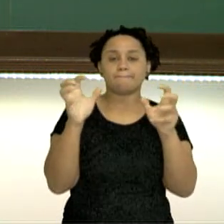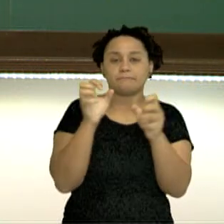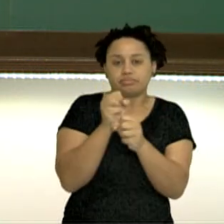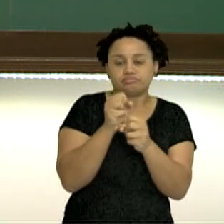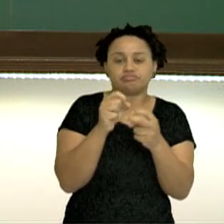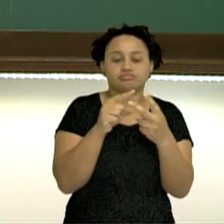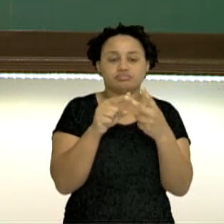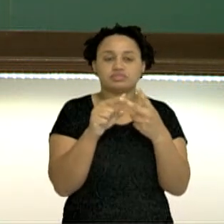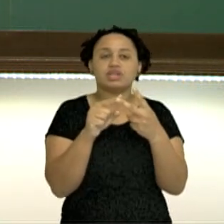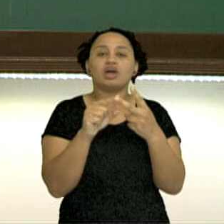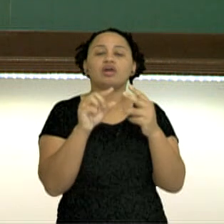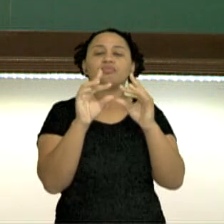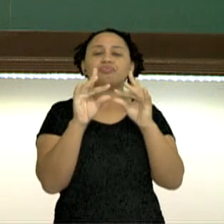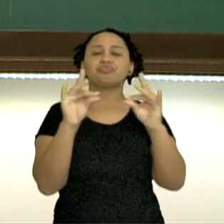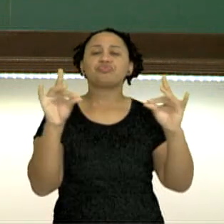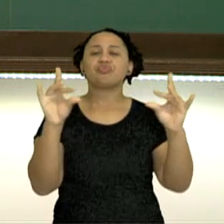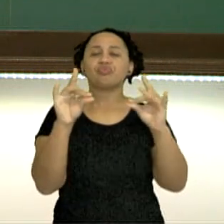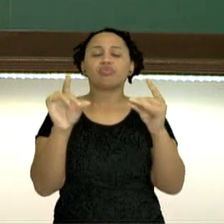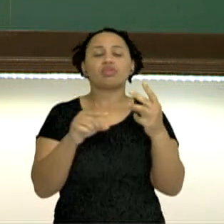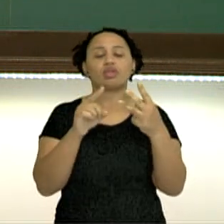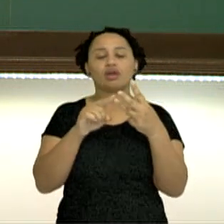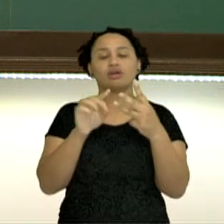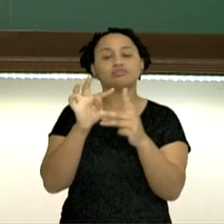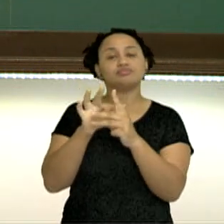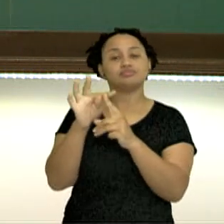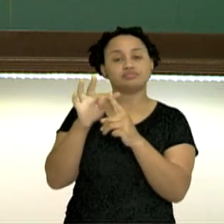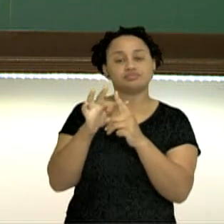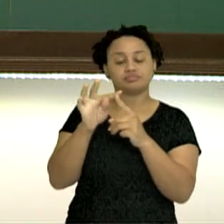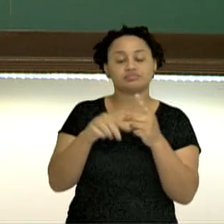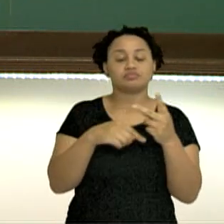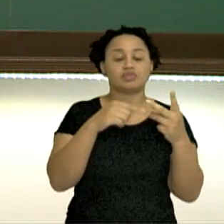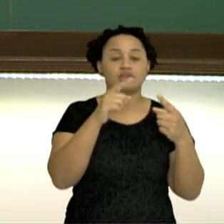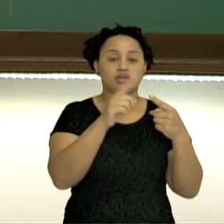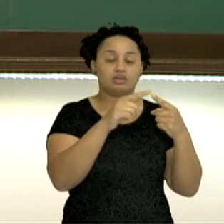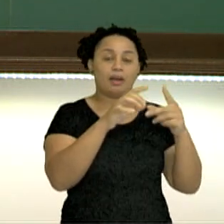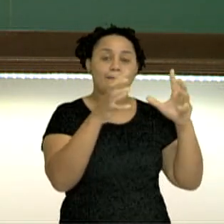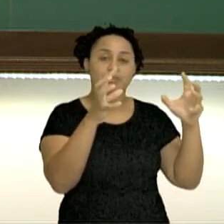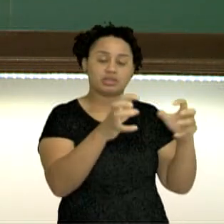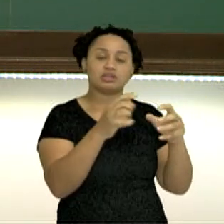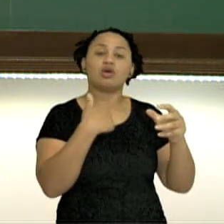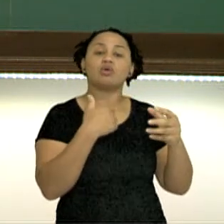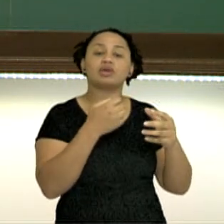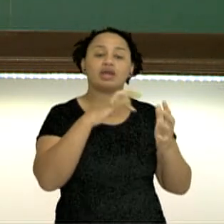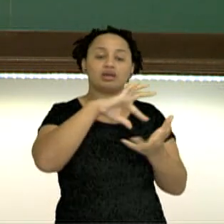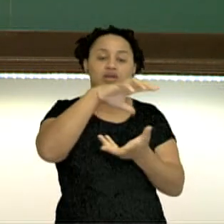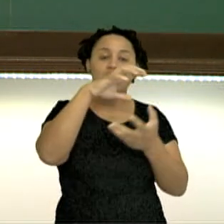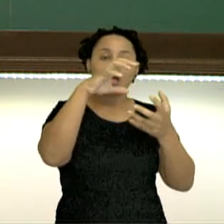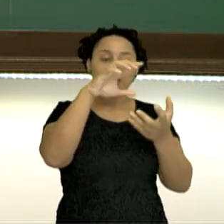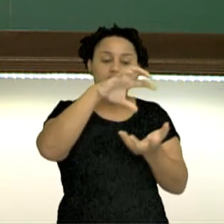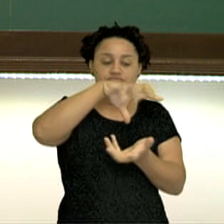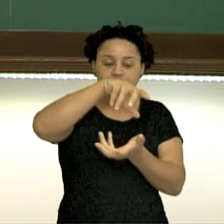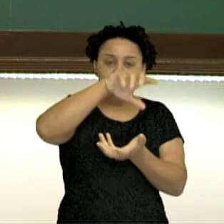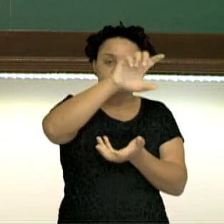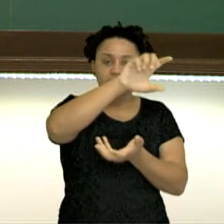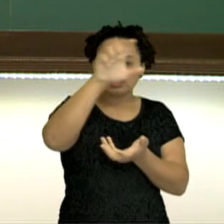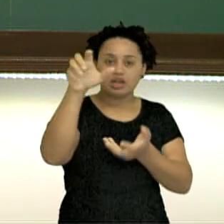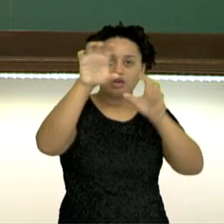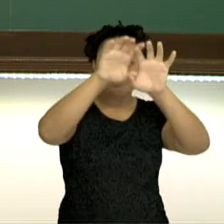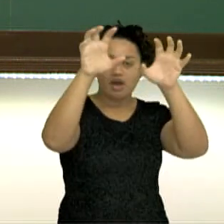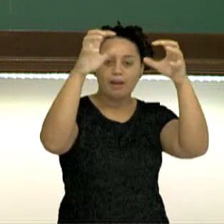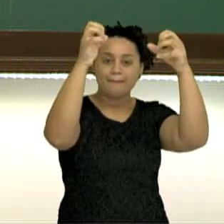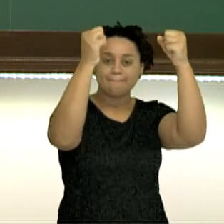e temperatura, aonde a pressão é o peso que a atmosfera exerce sobre a superfície, a umidade